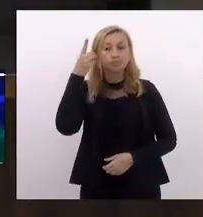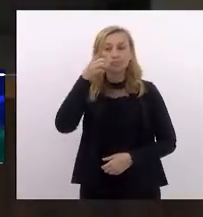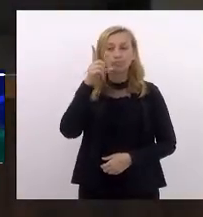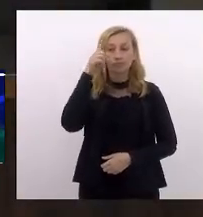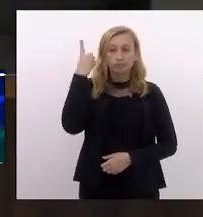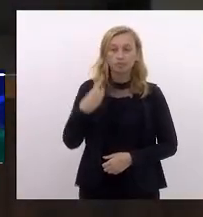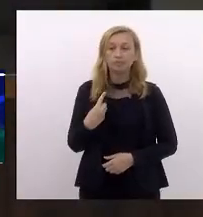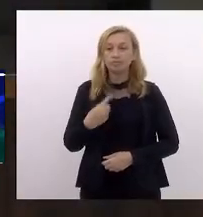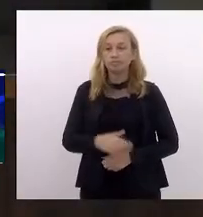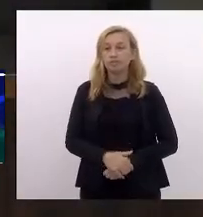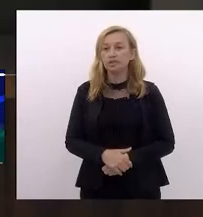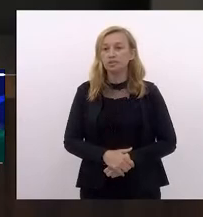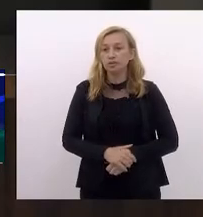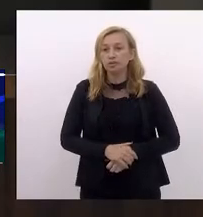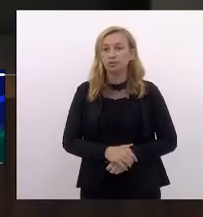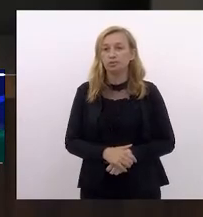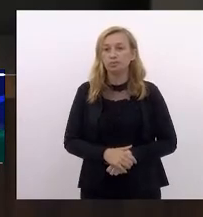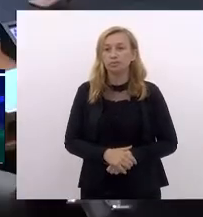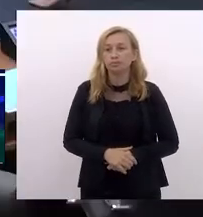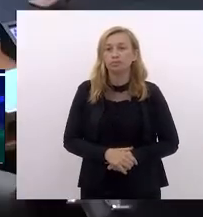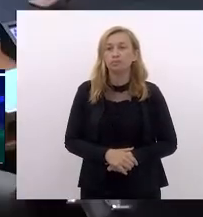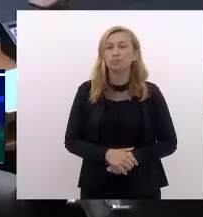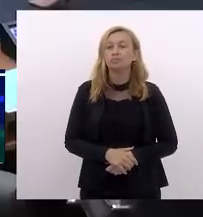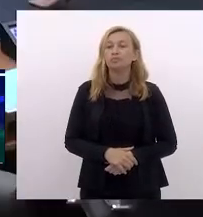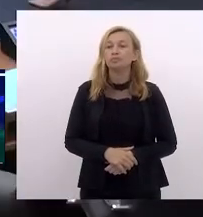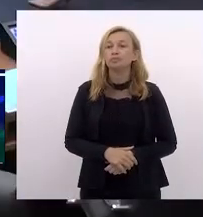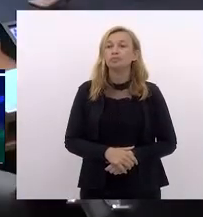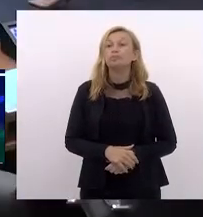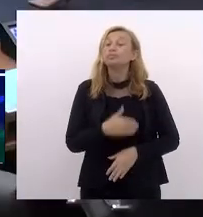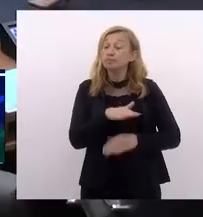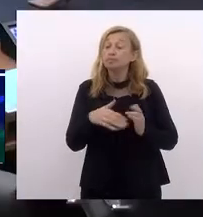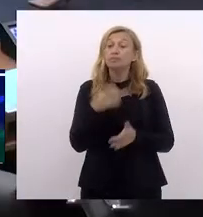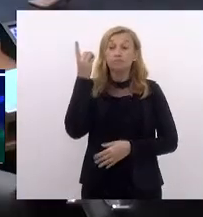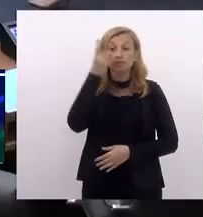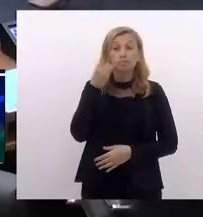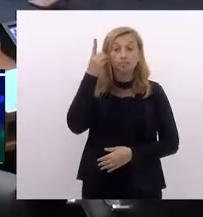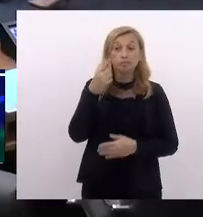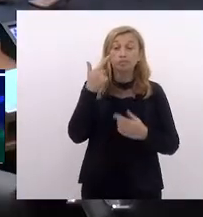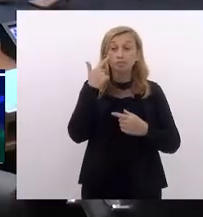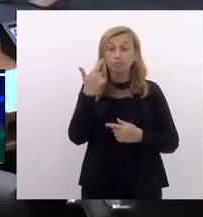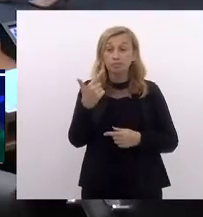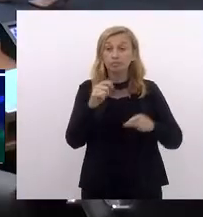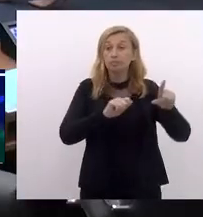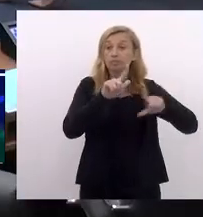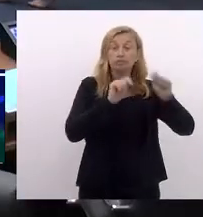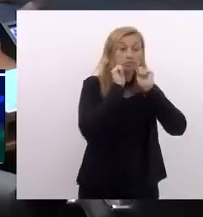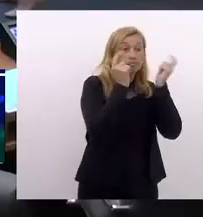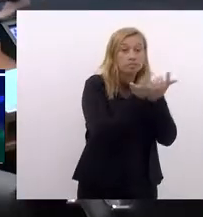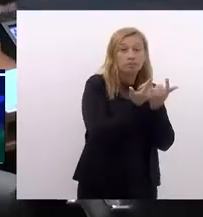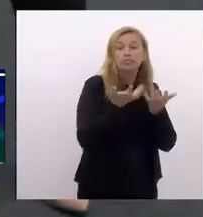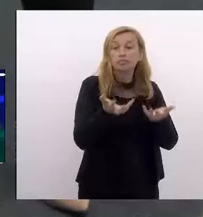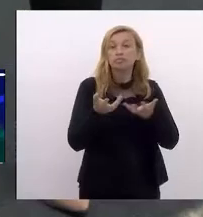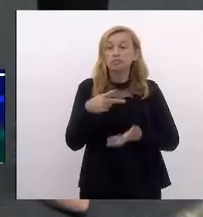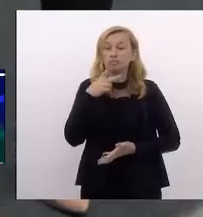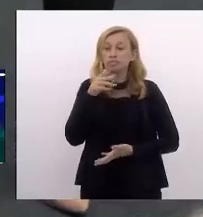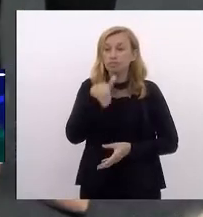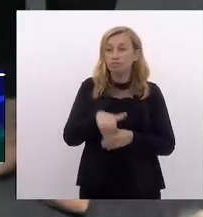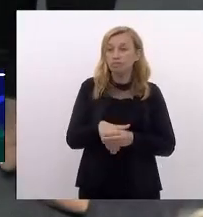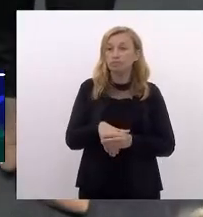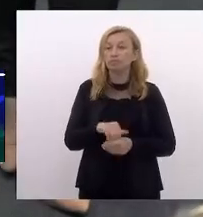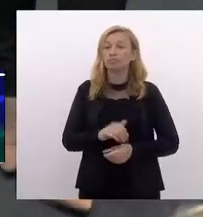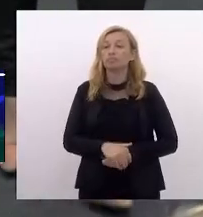Dani Presidente deputados e deputadas a todos que nos assistem pela TV alerj queria que